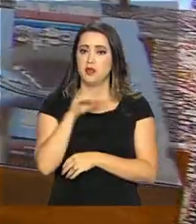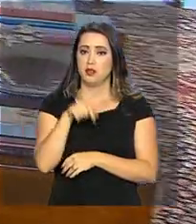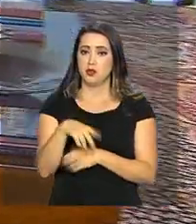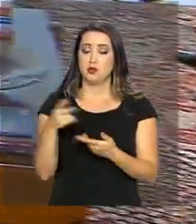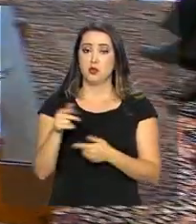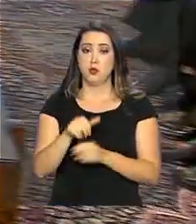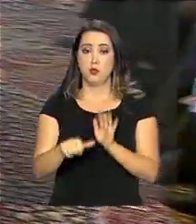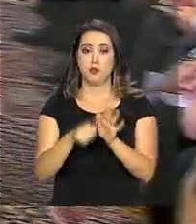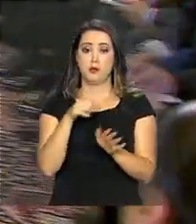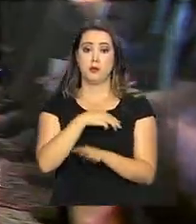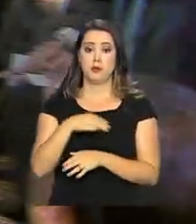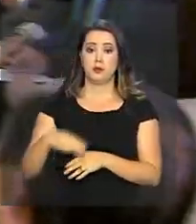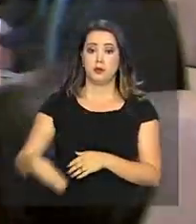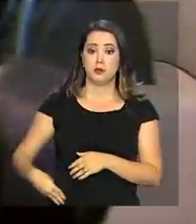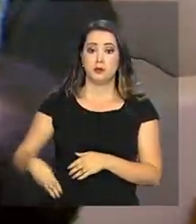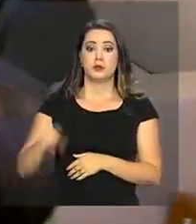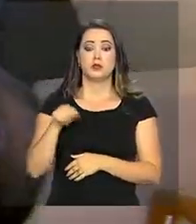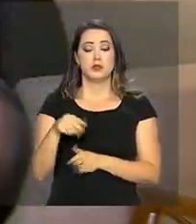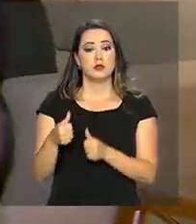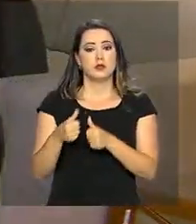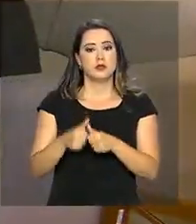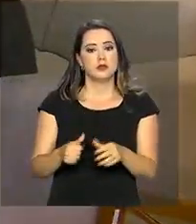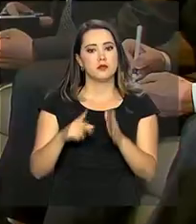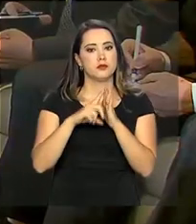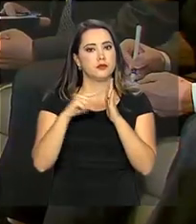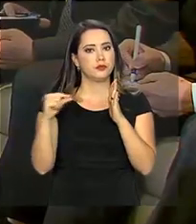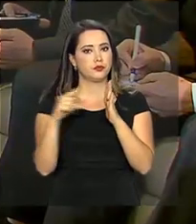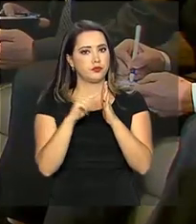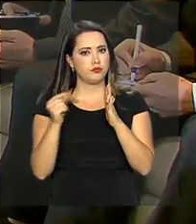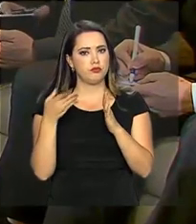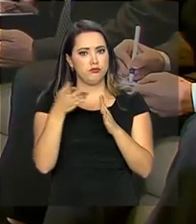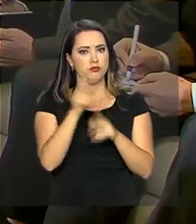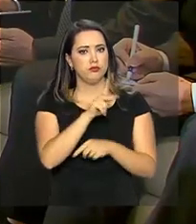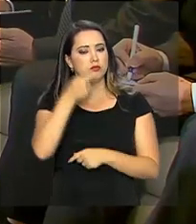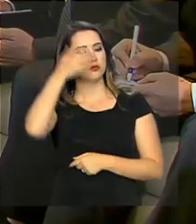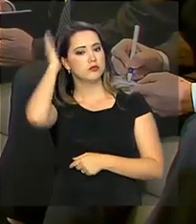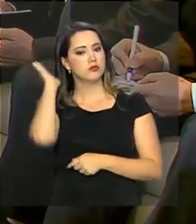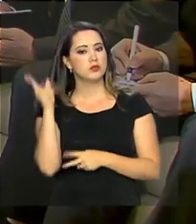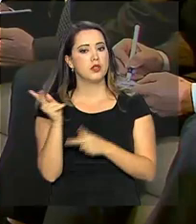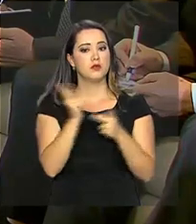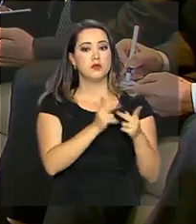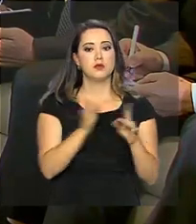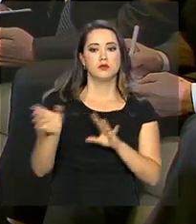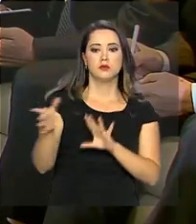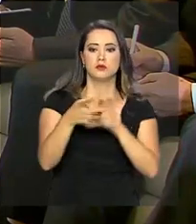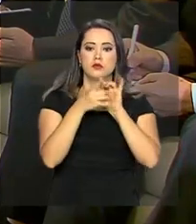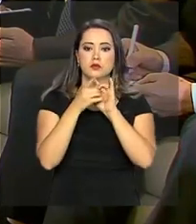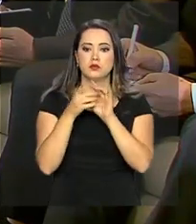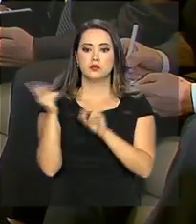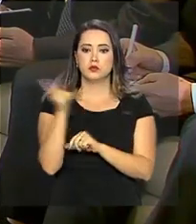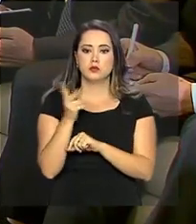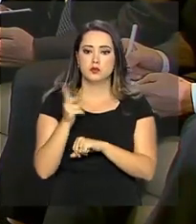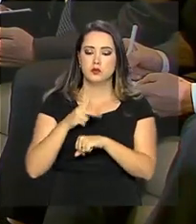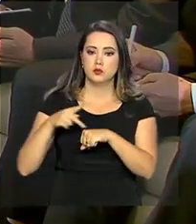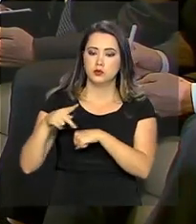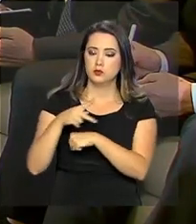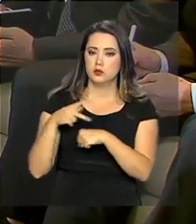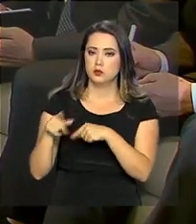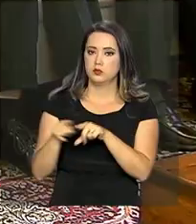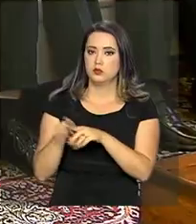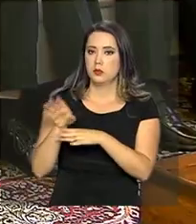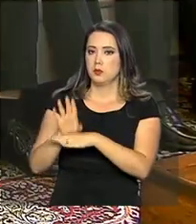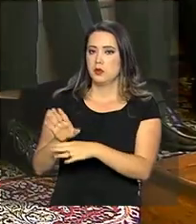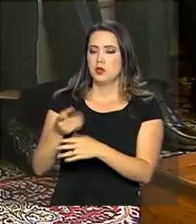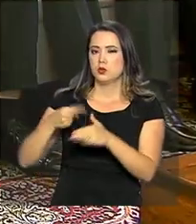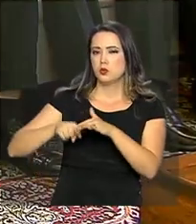agora há pouco com o presidente michel temer no palácio do planalto a visita além de reforçar os laços entre os dois países contribui